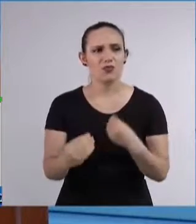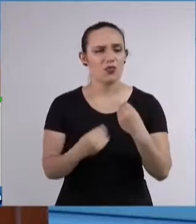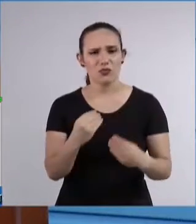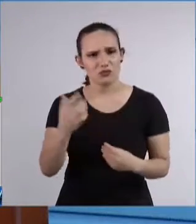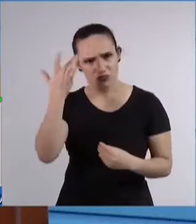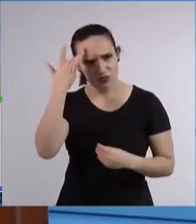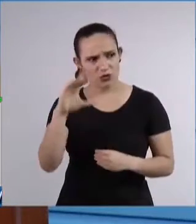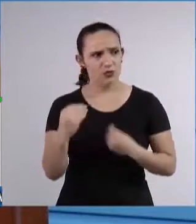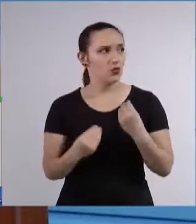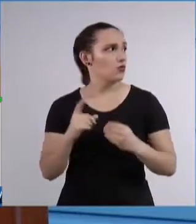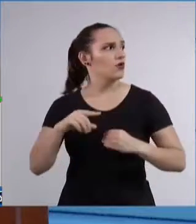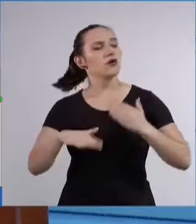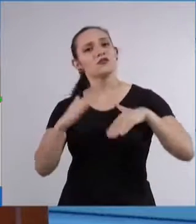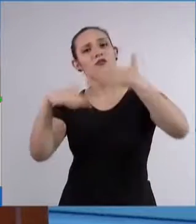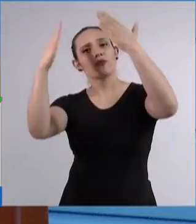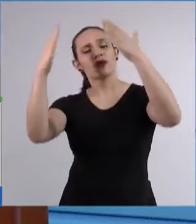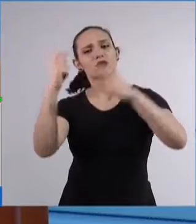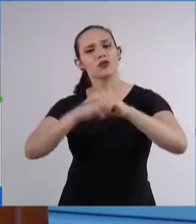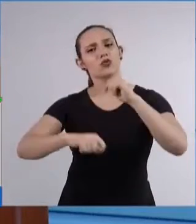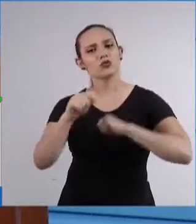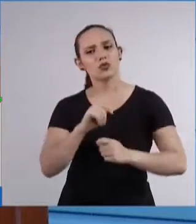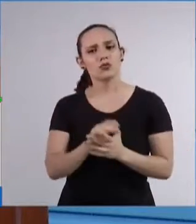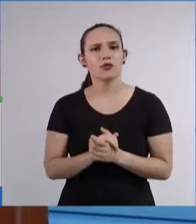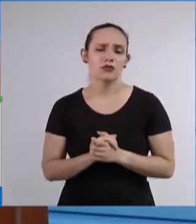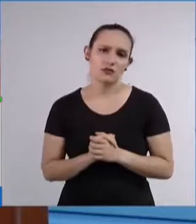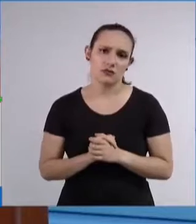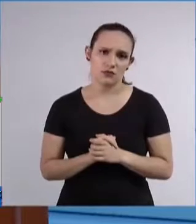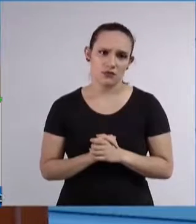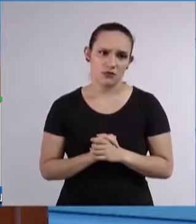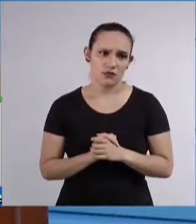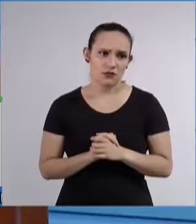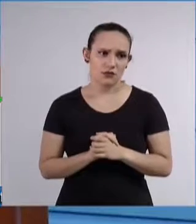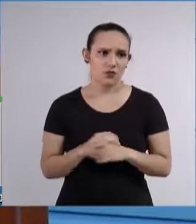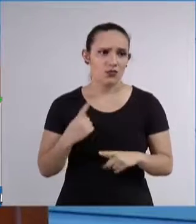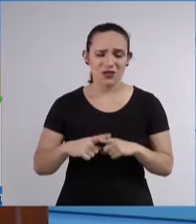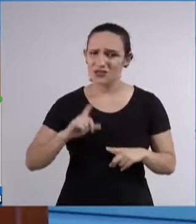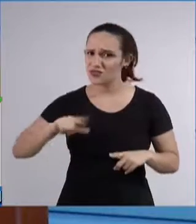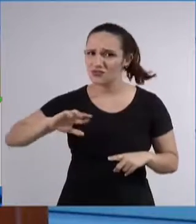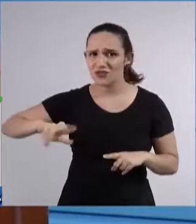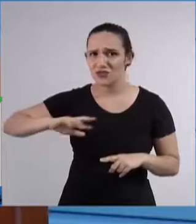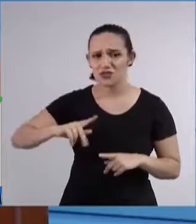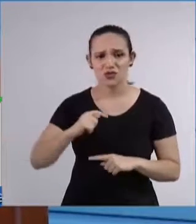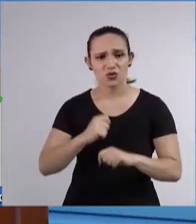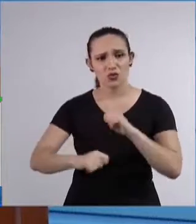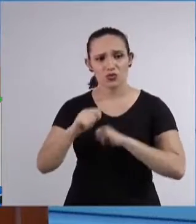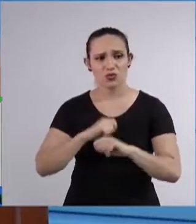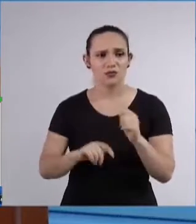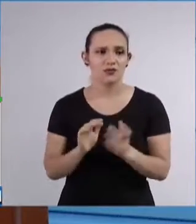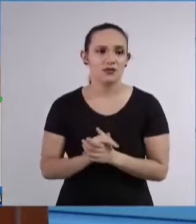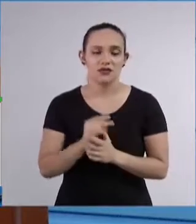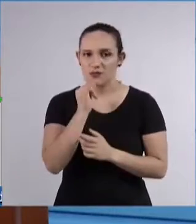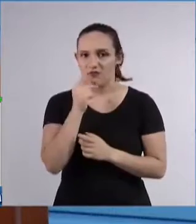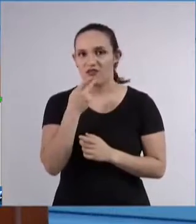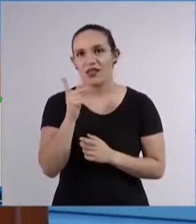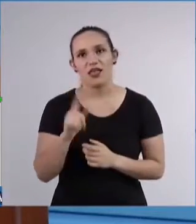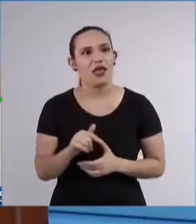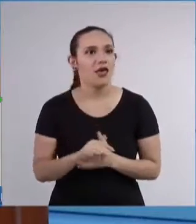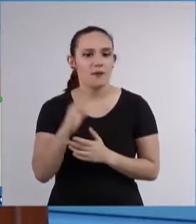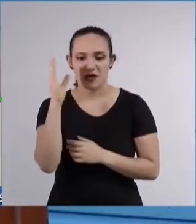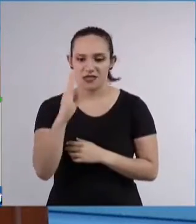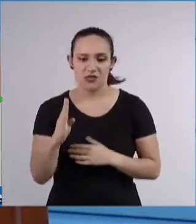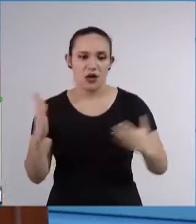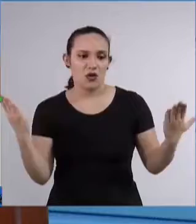econômico e o lastro que os países têm e a forma da economia que é desenvolvida. Dizer, mas o Brasil vai transformar